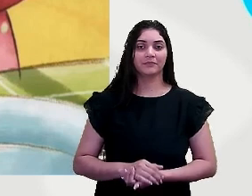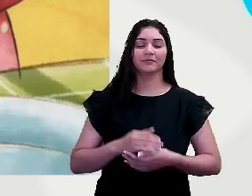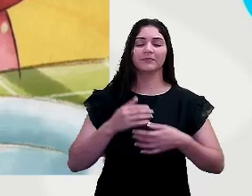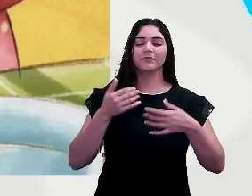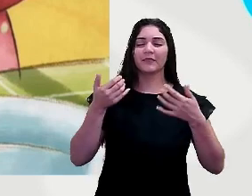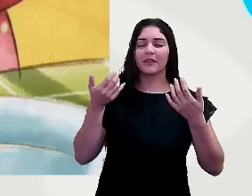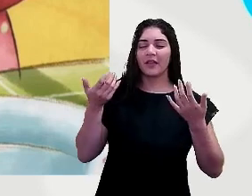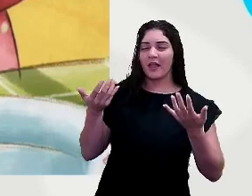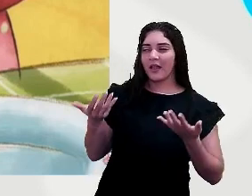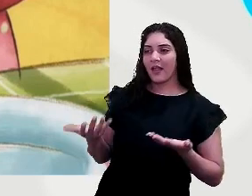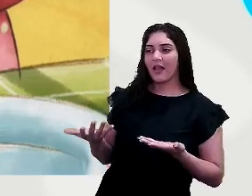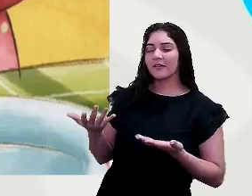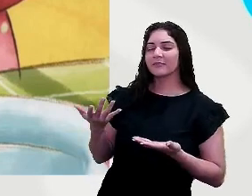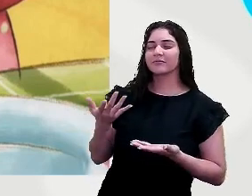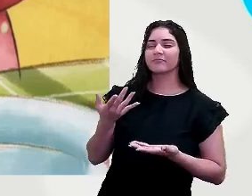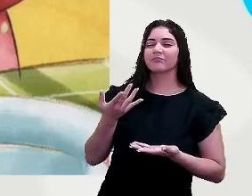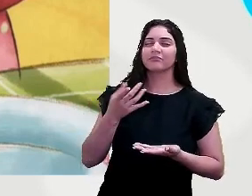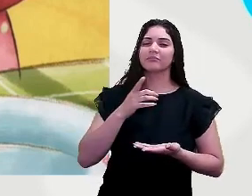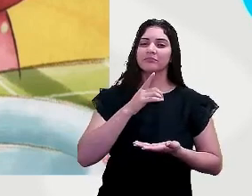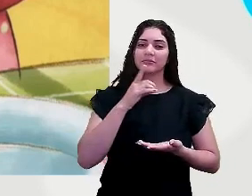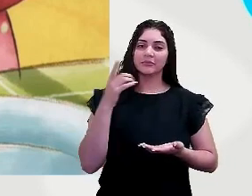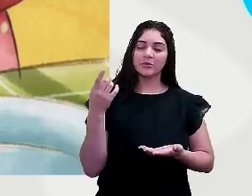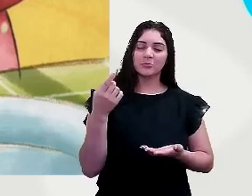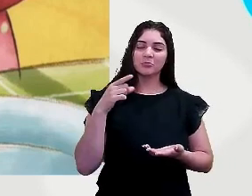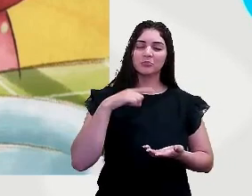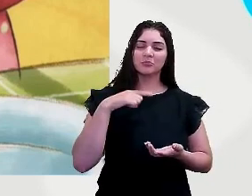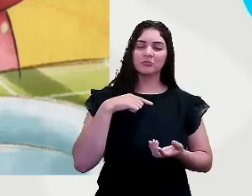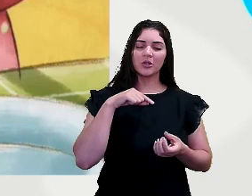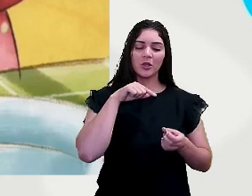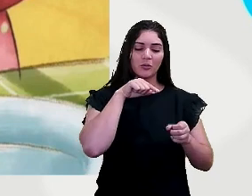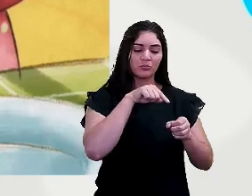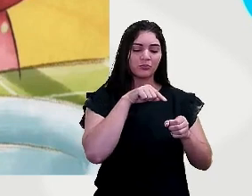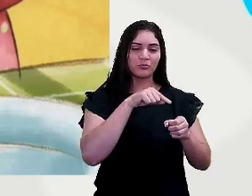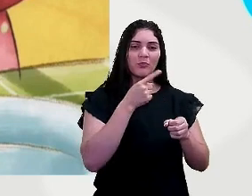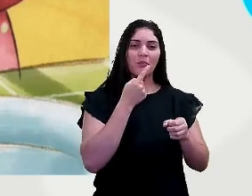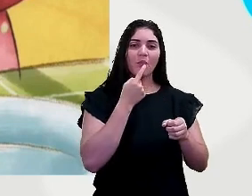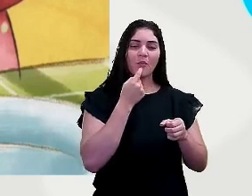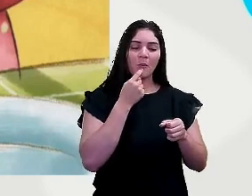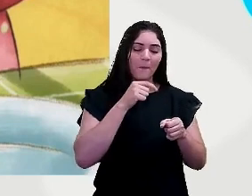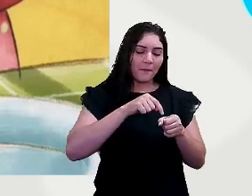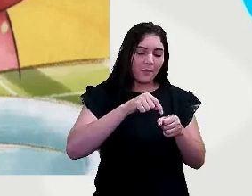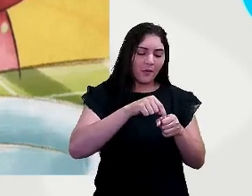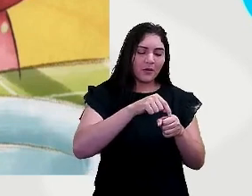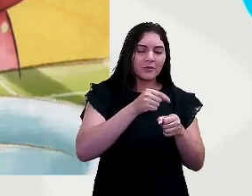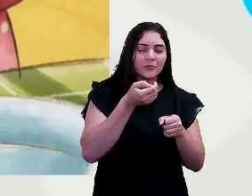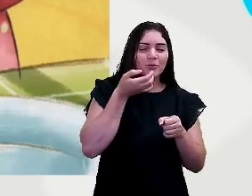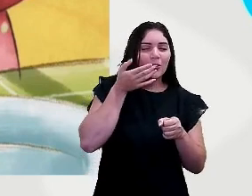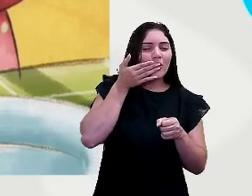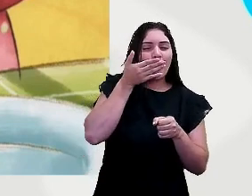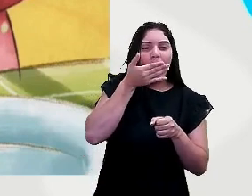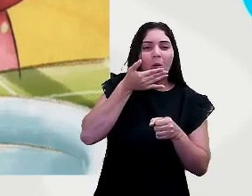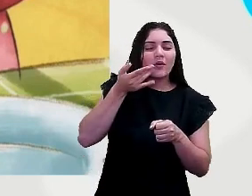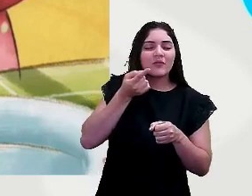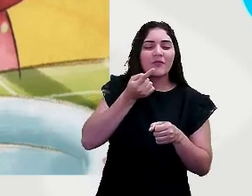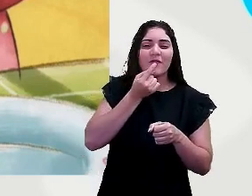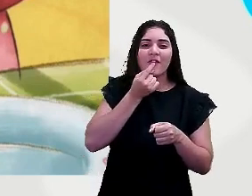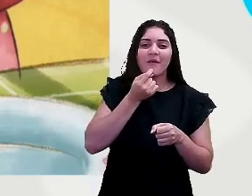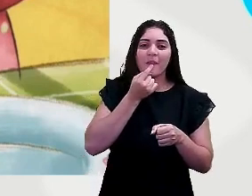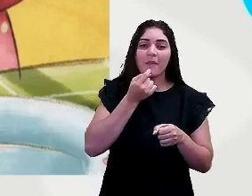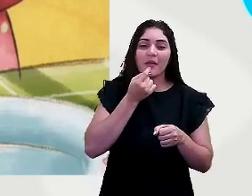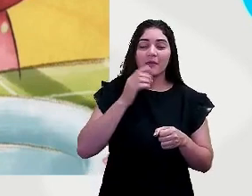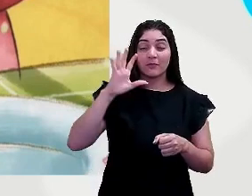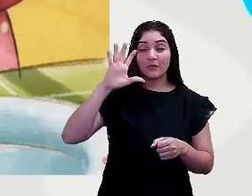Era uma vez um morango, bem docinho e bem vermelhinho, que resolveu viajar